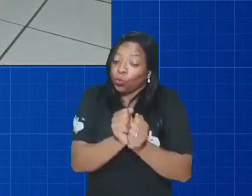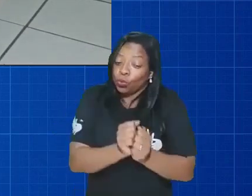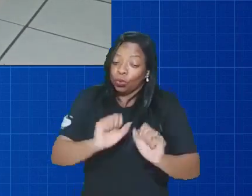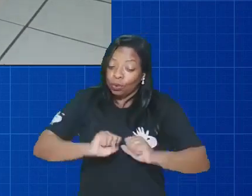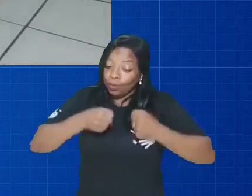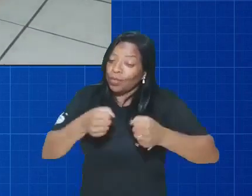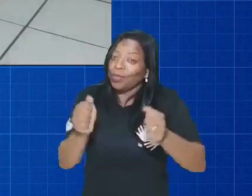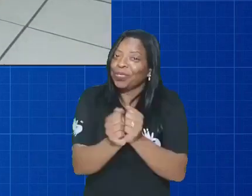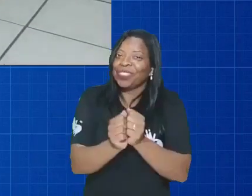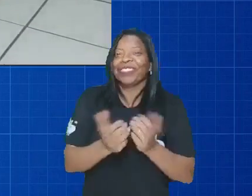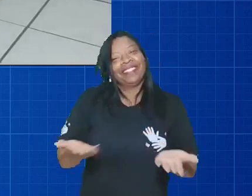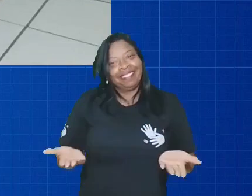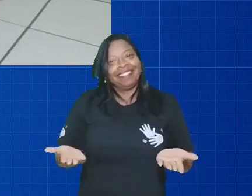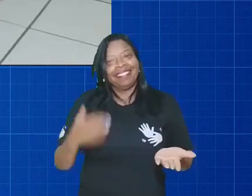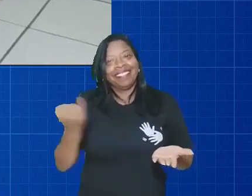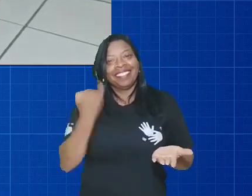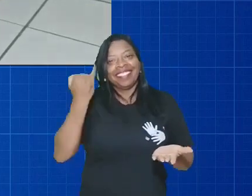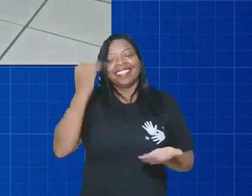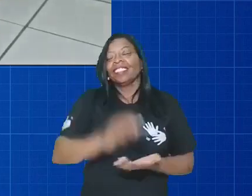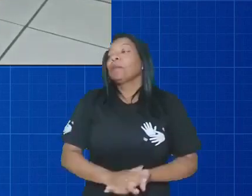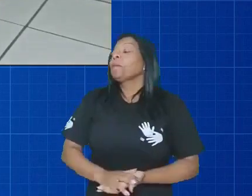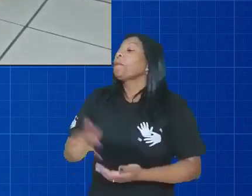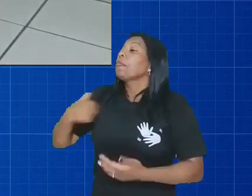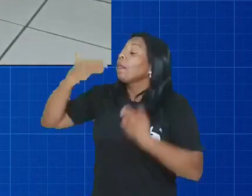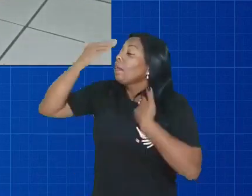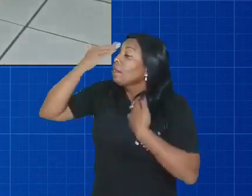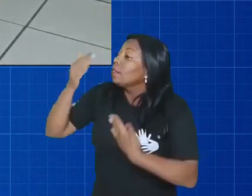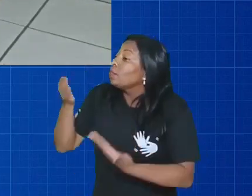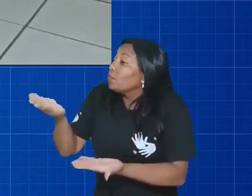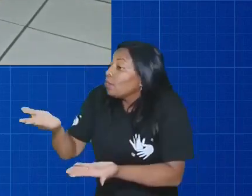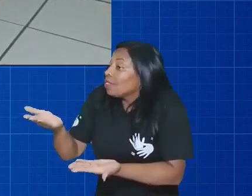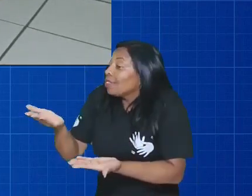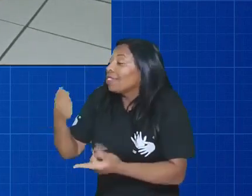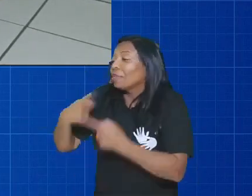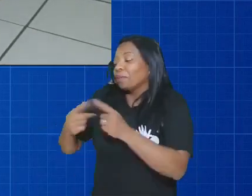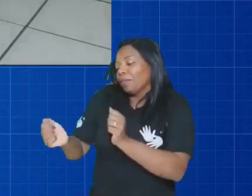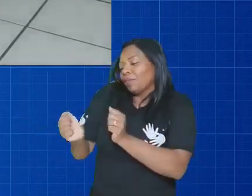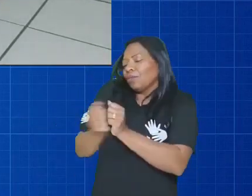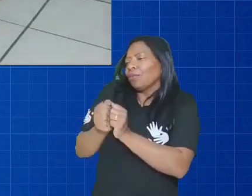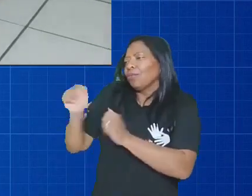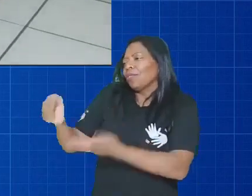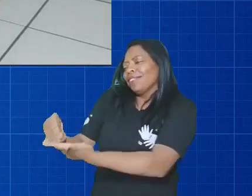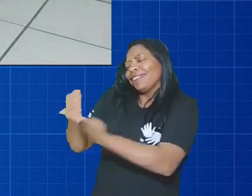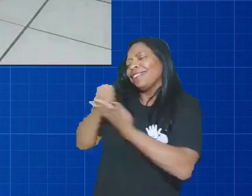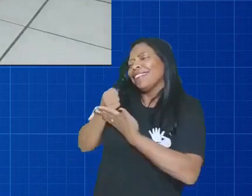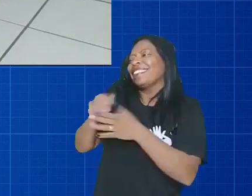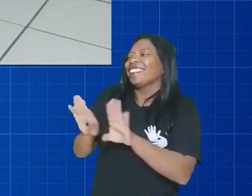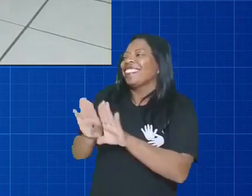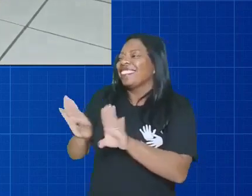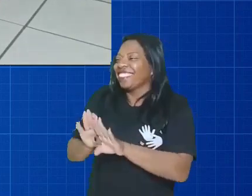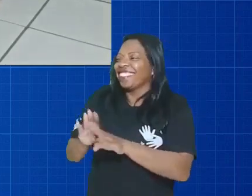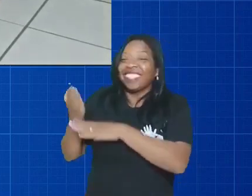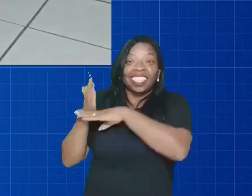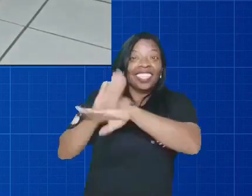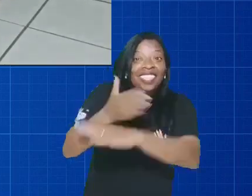todo esse momento que a gente teve junto. Não tenho dúvida de que apoiou, inclusive, né, inclusive para mim, que sou da